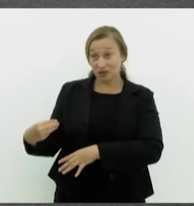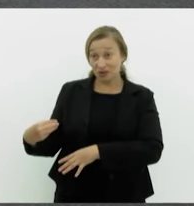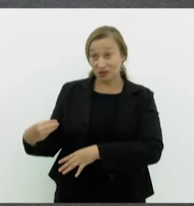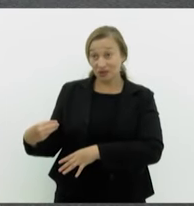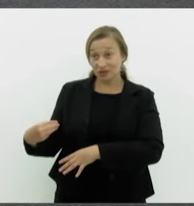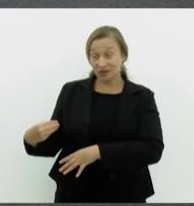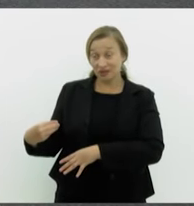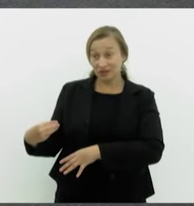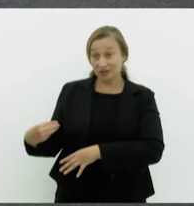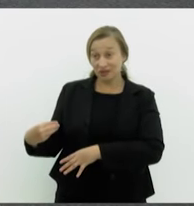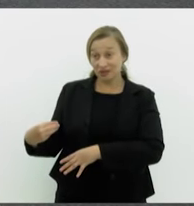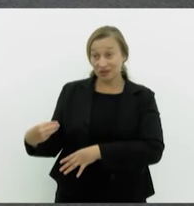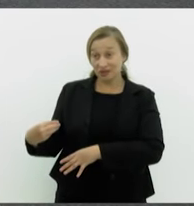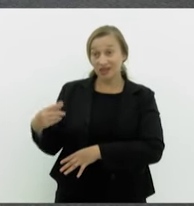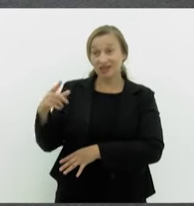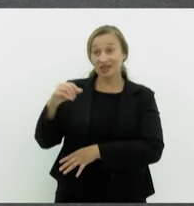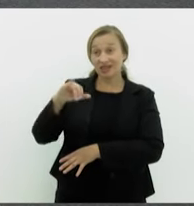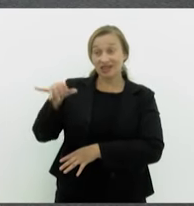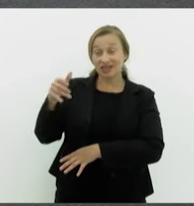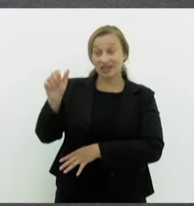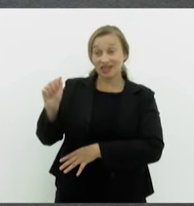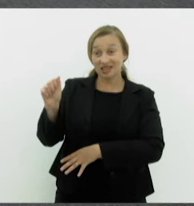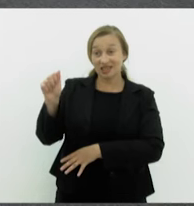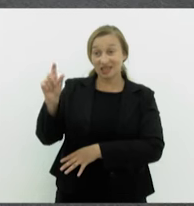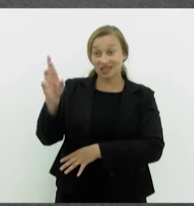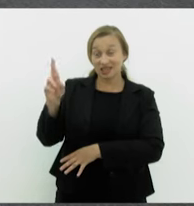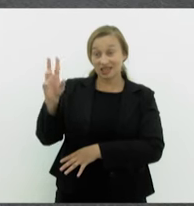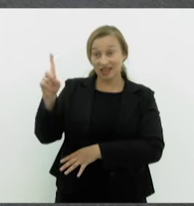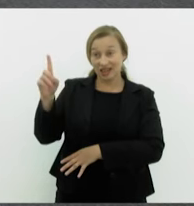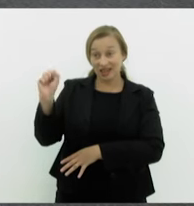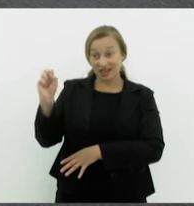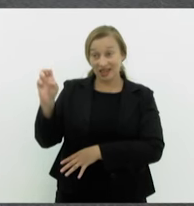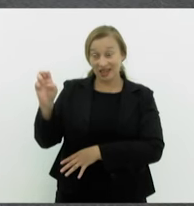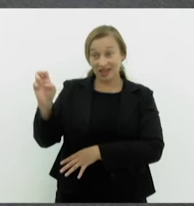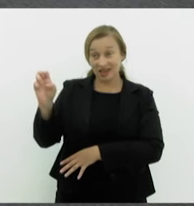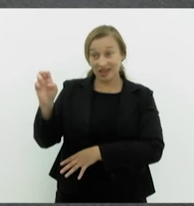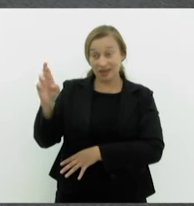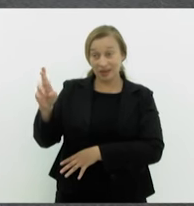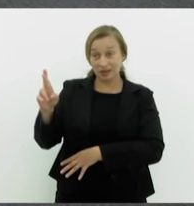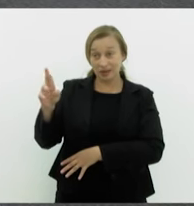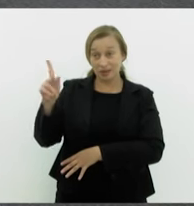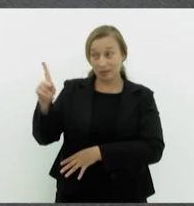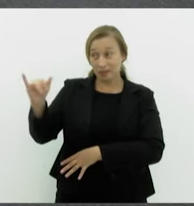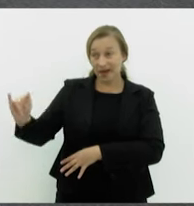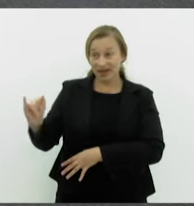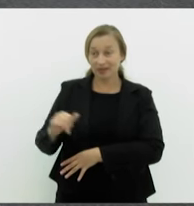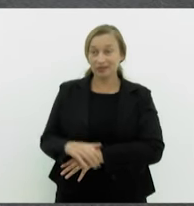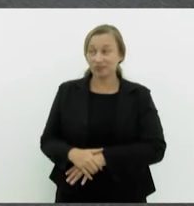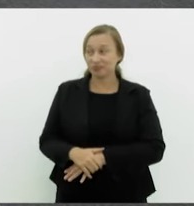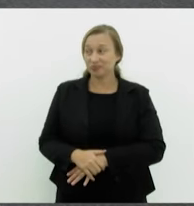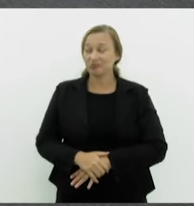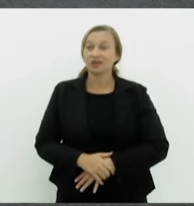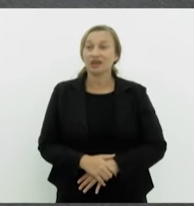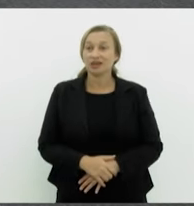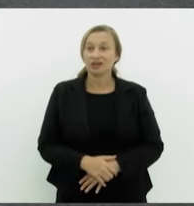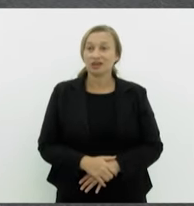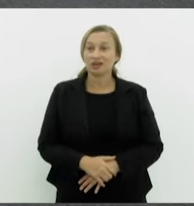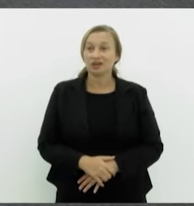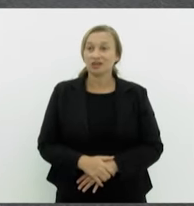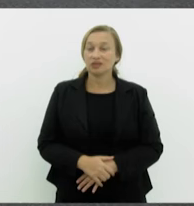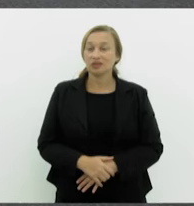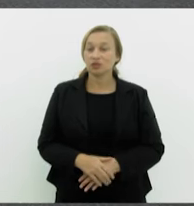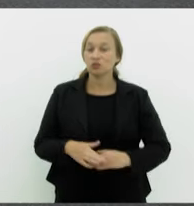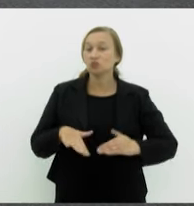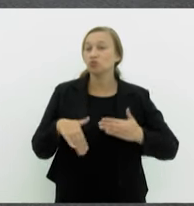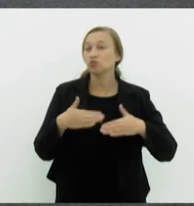filho do Jader Barbalho, né? Pai. E que vem tendo um